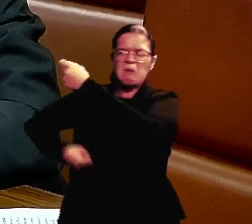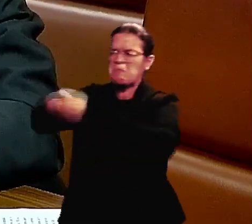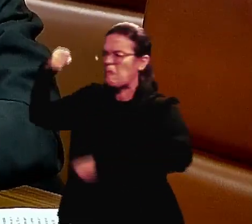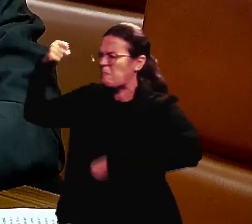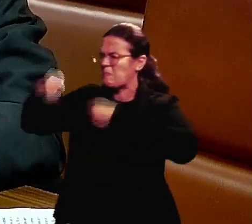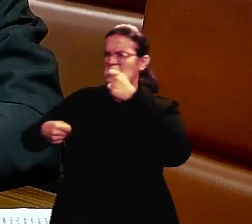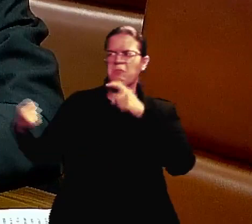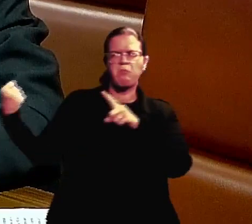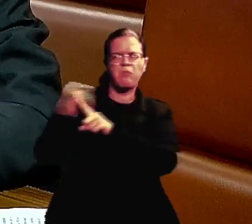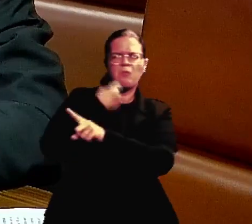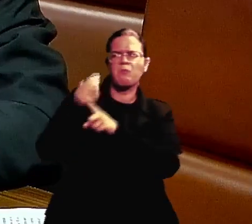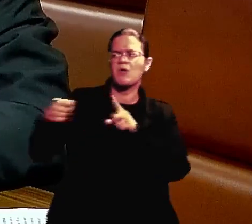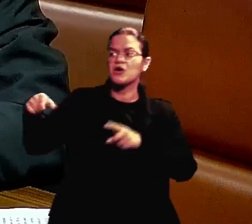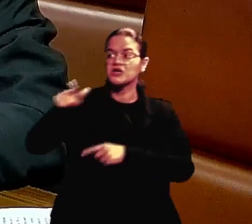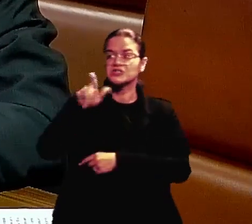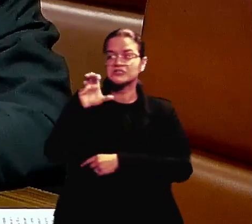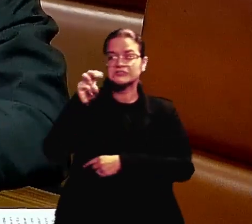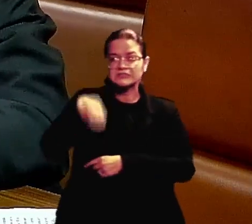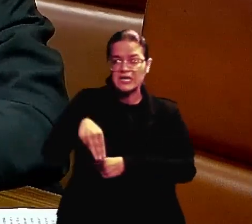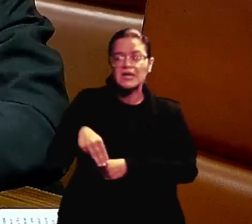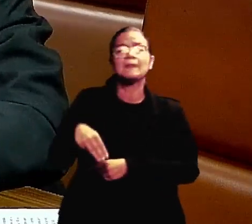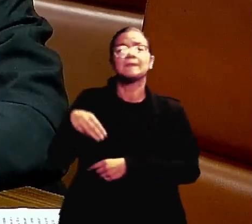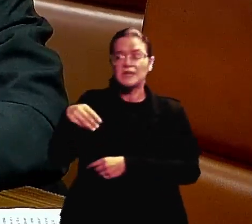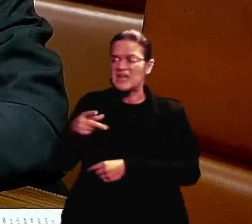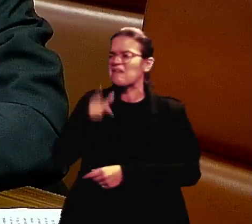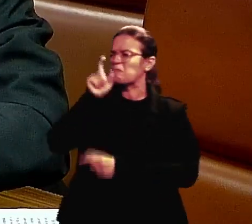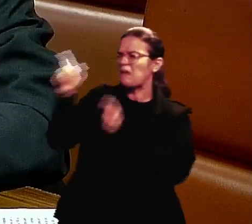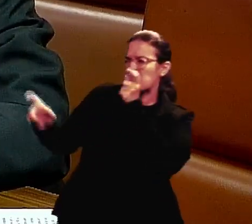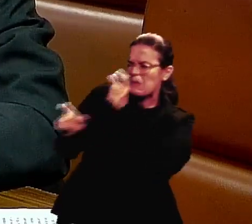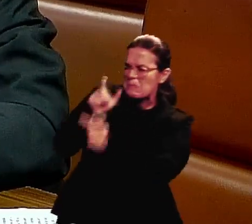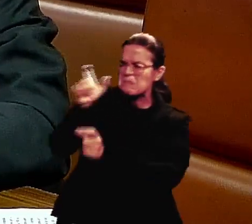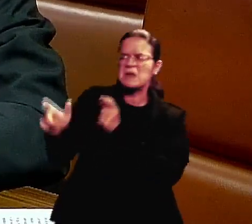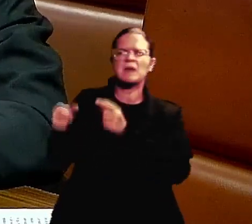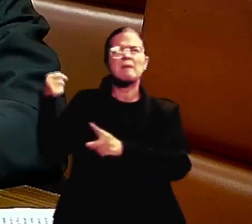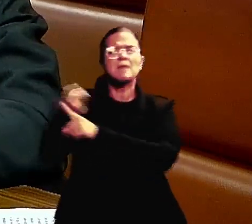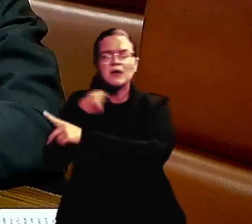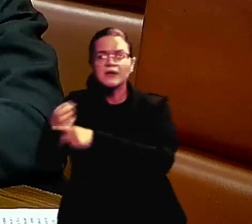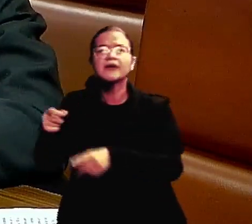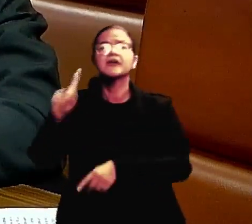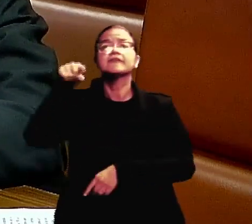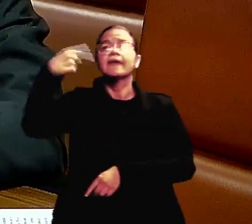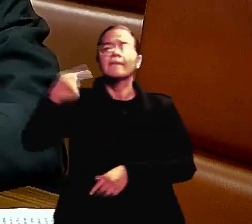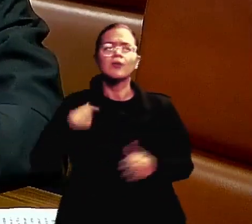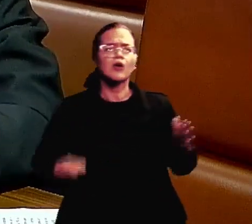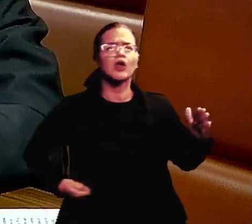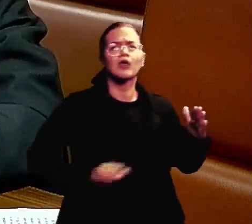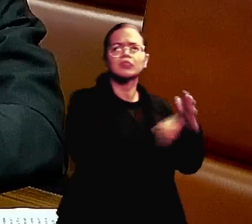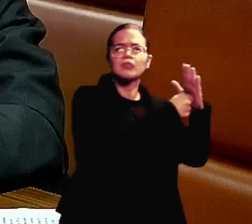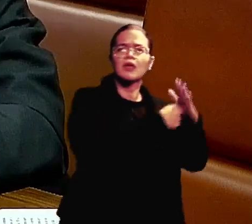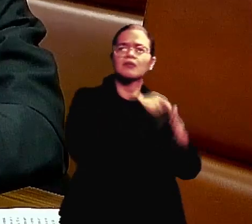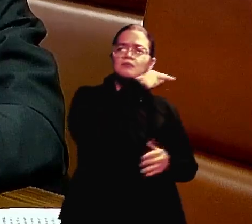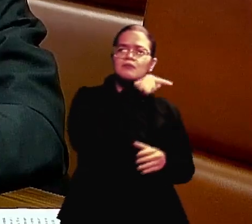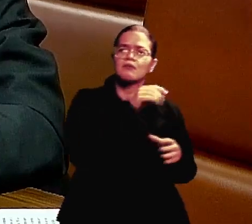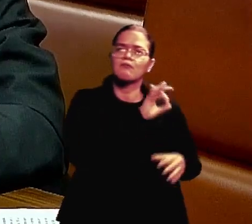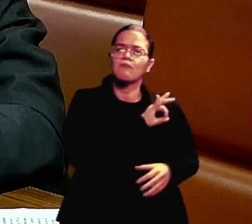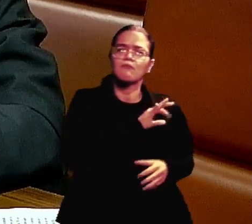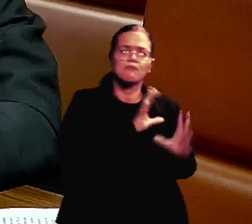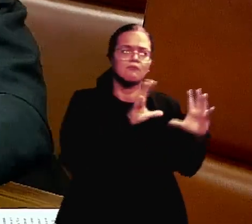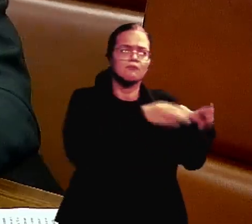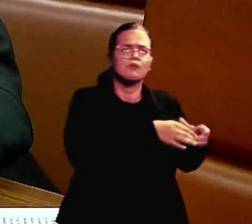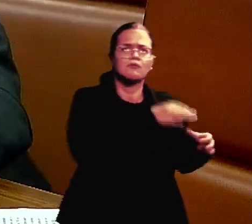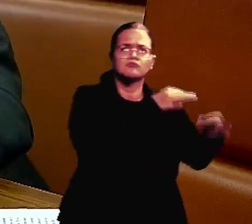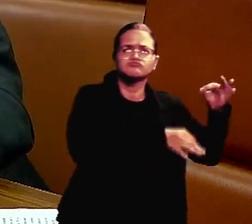GCM, agrediu verbalmente, fisicamente, e ainda denunciou ele na corregedoria.